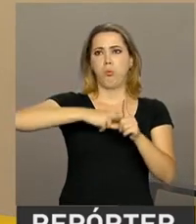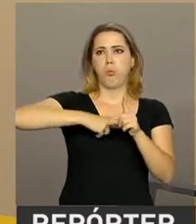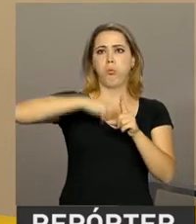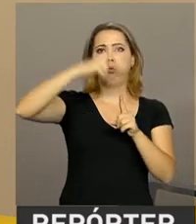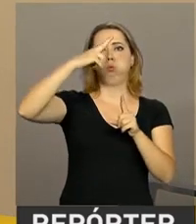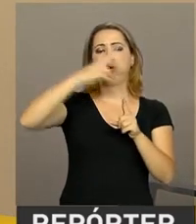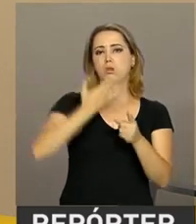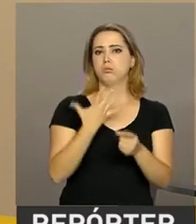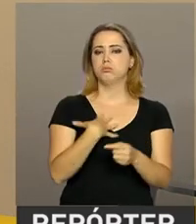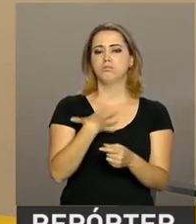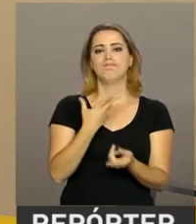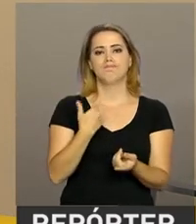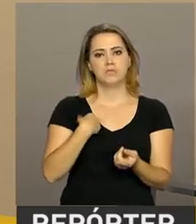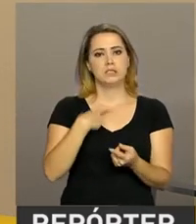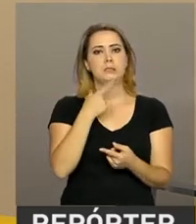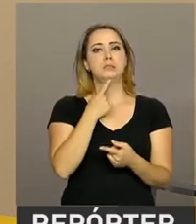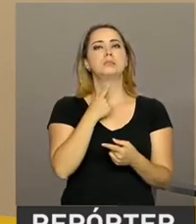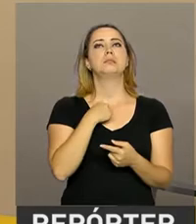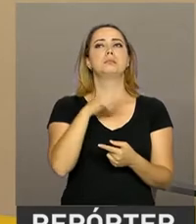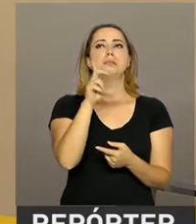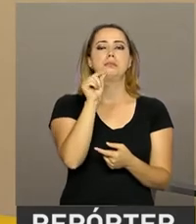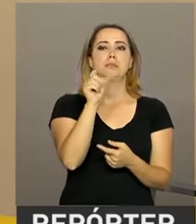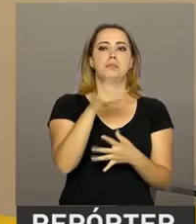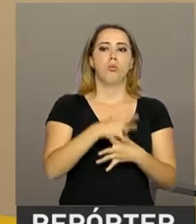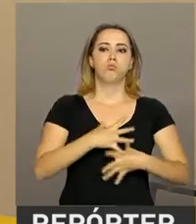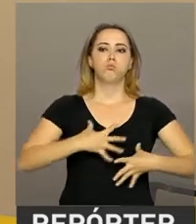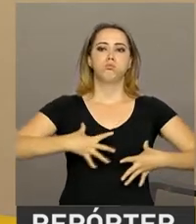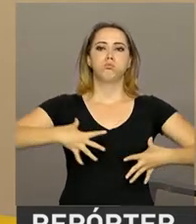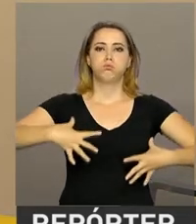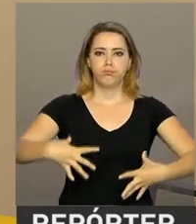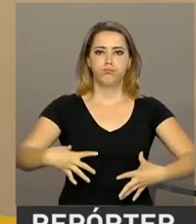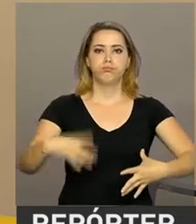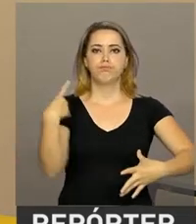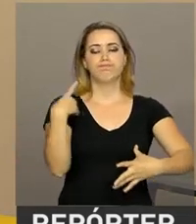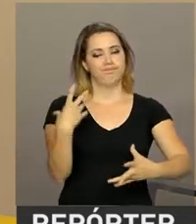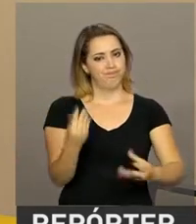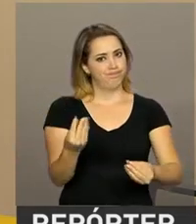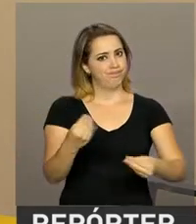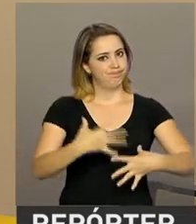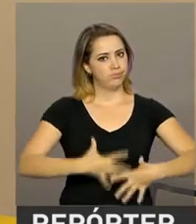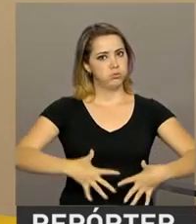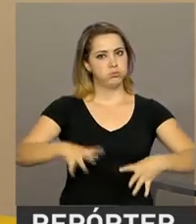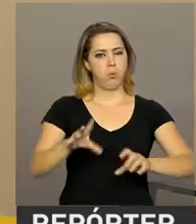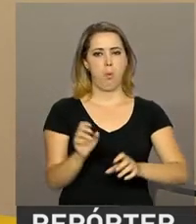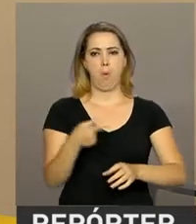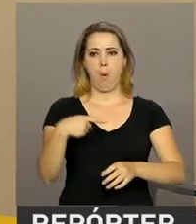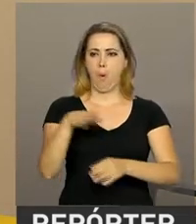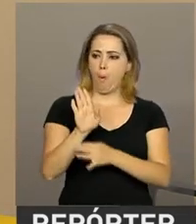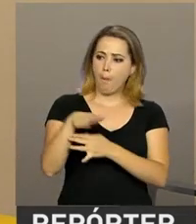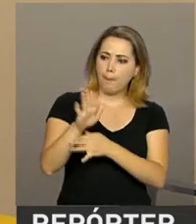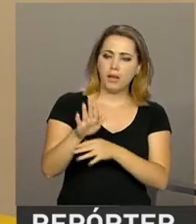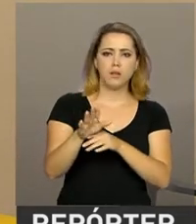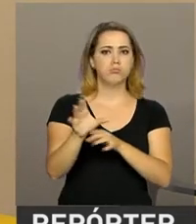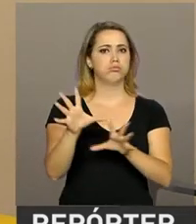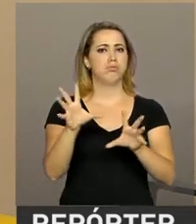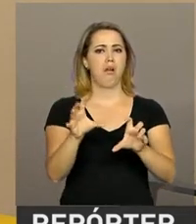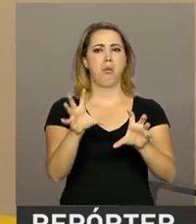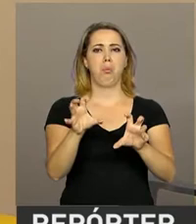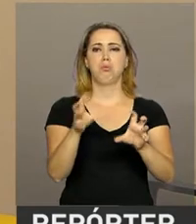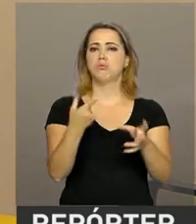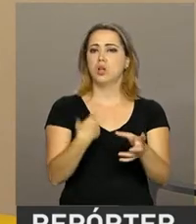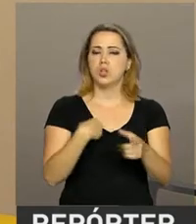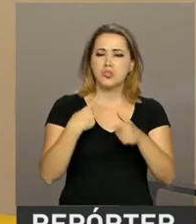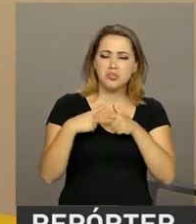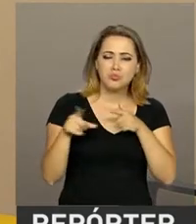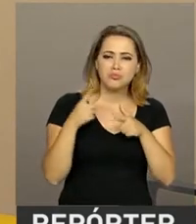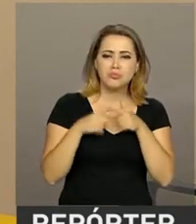é uma coisa que desidrata muito, incha muito, você fica muito inchada, você não mexe os pés, as mãos não fecham, você não